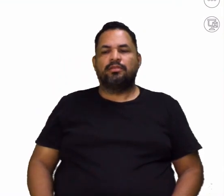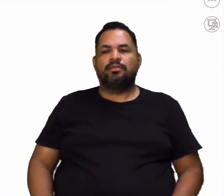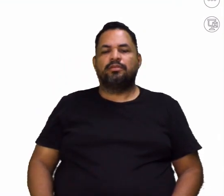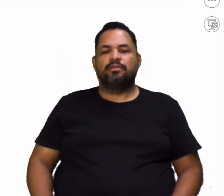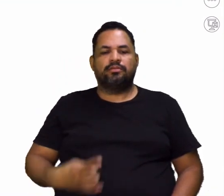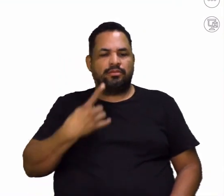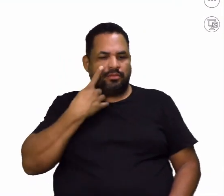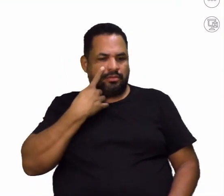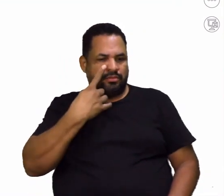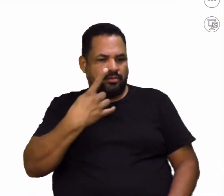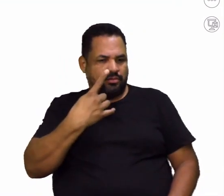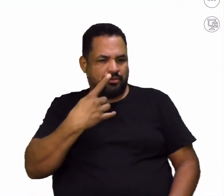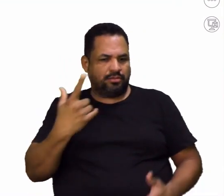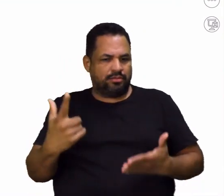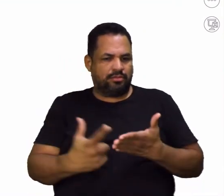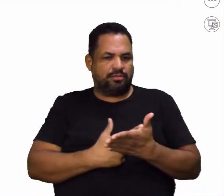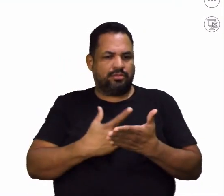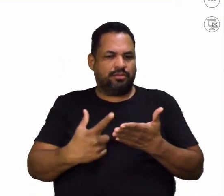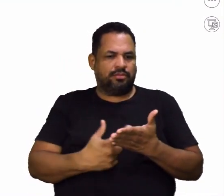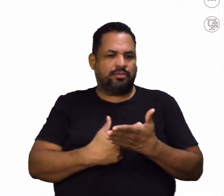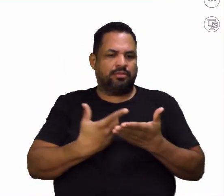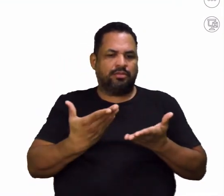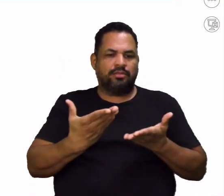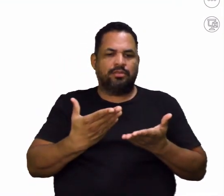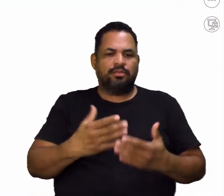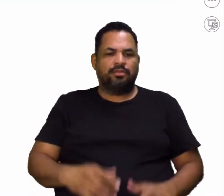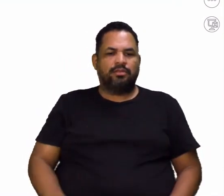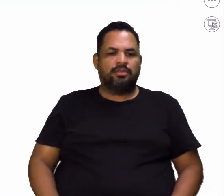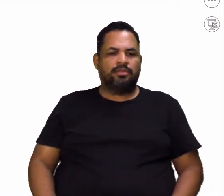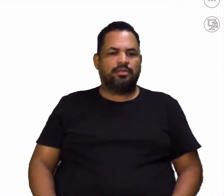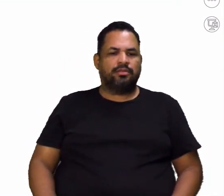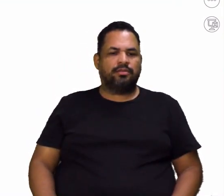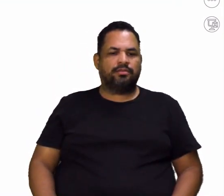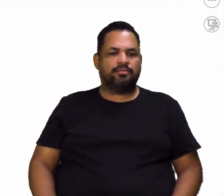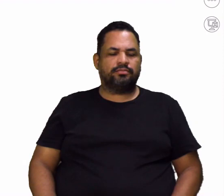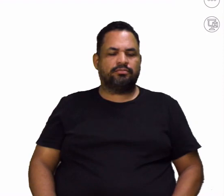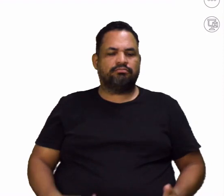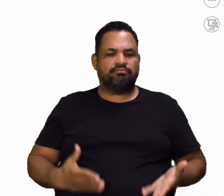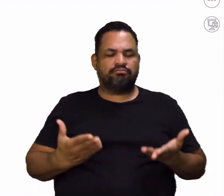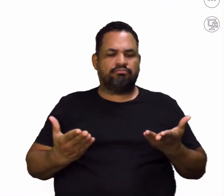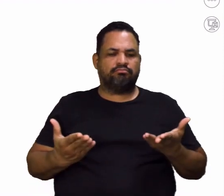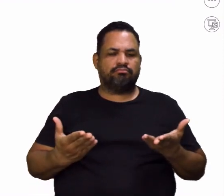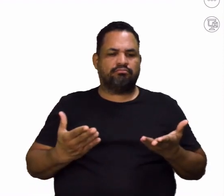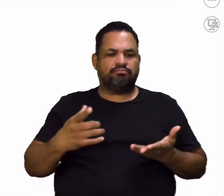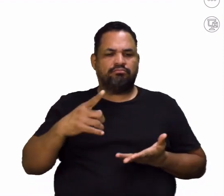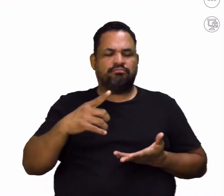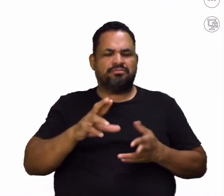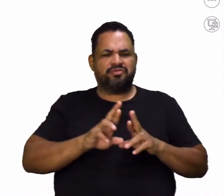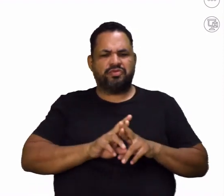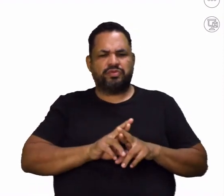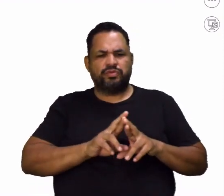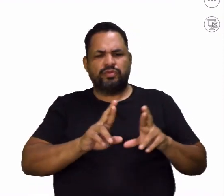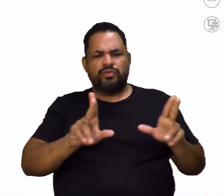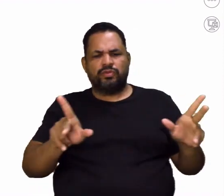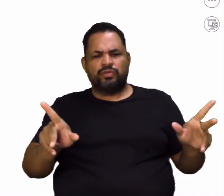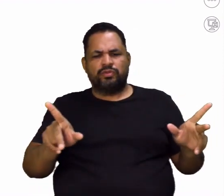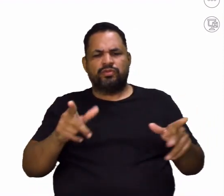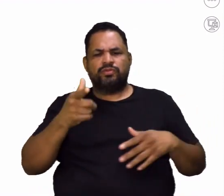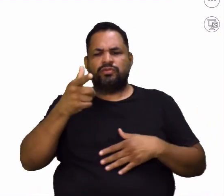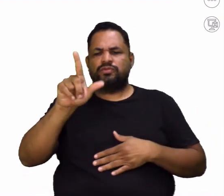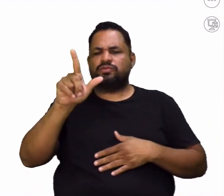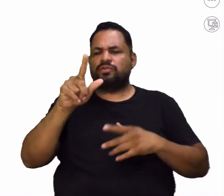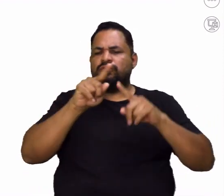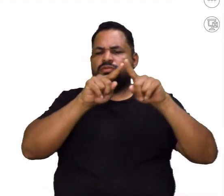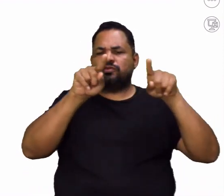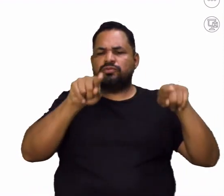obra né você vê que é completamente diferente das